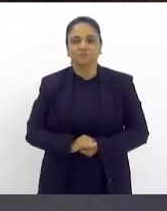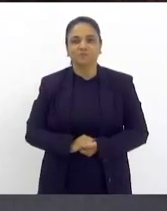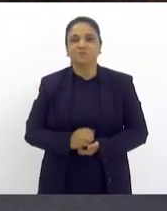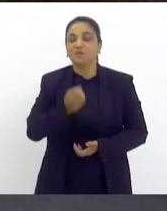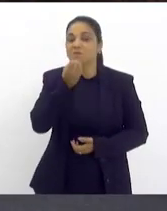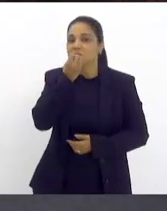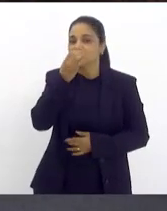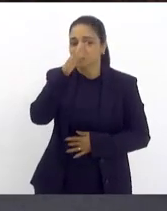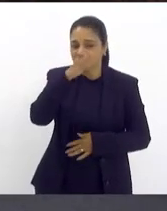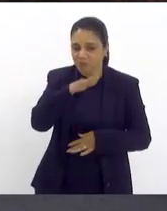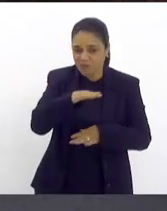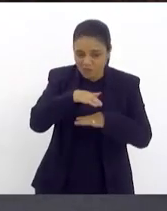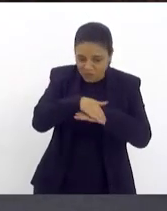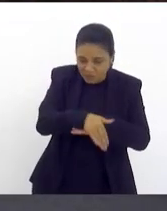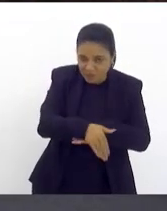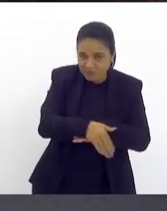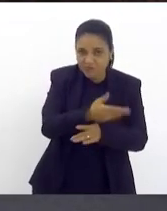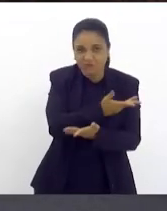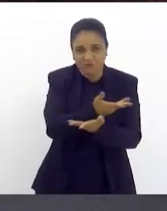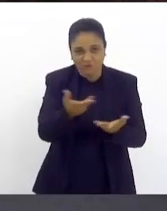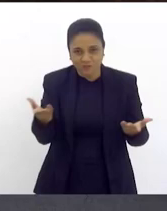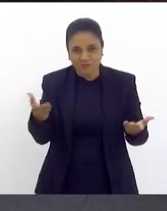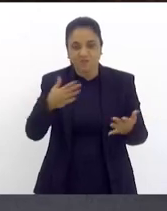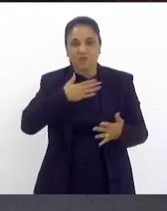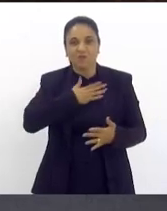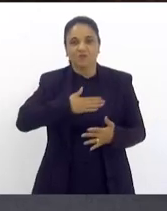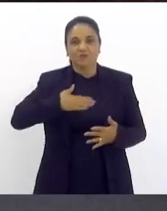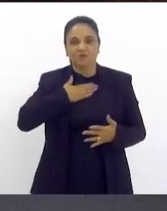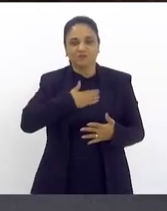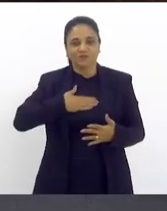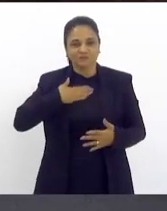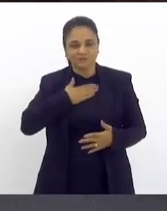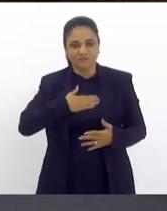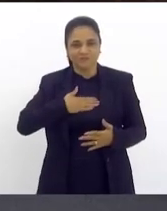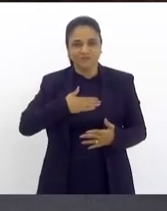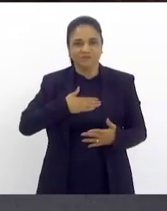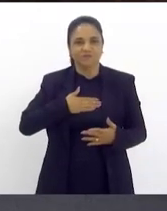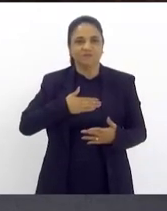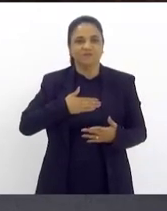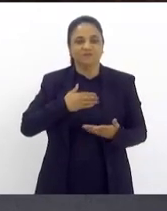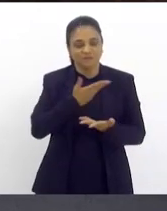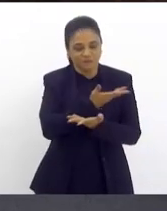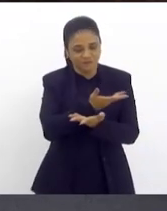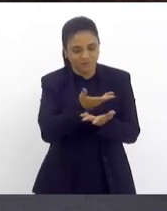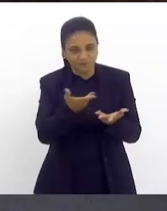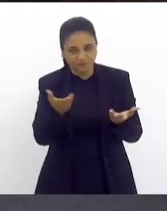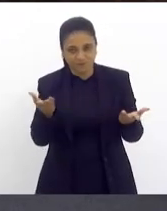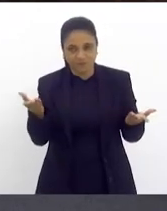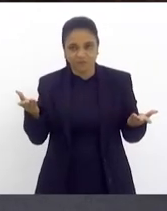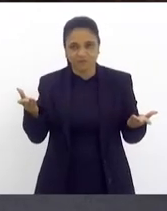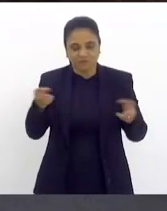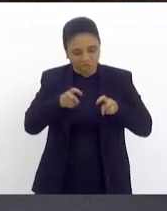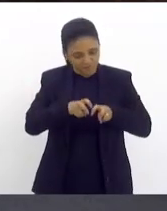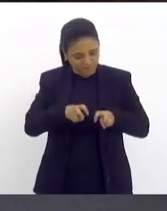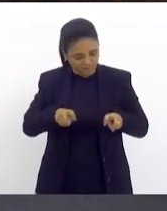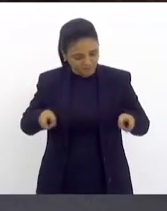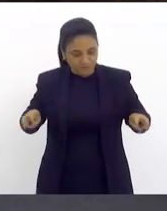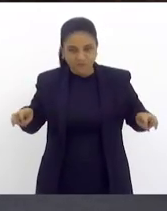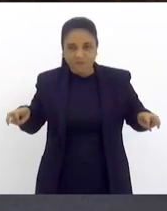Boa noite a todos. Eu gostaria de me dirigir a todas as autoridades que fazem parte desta